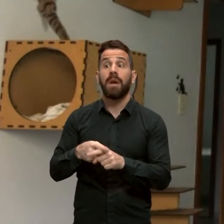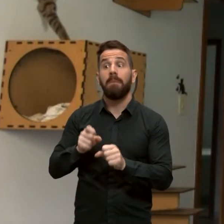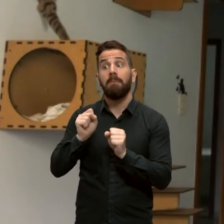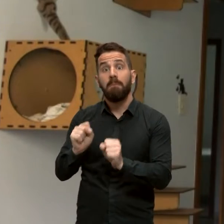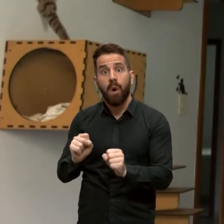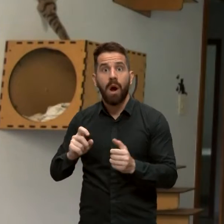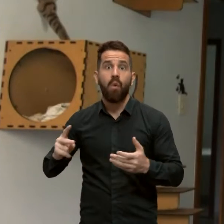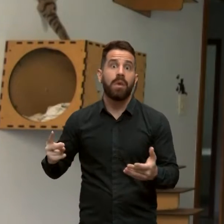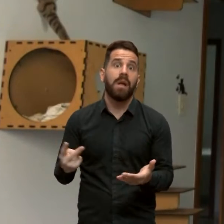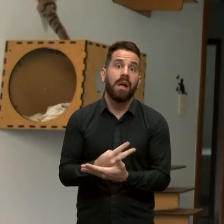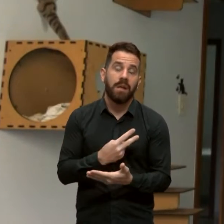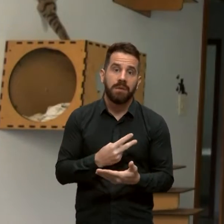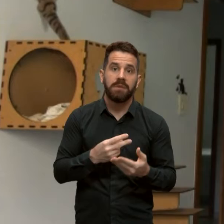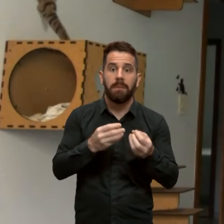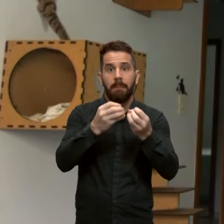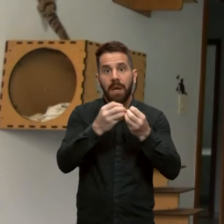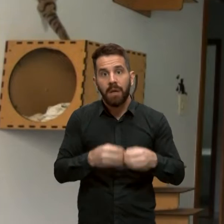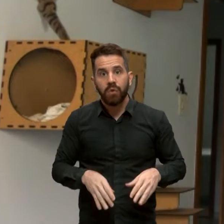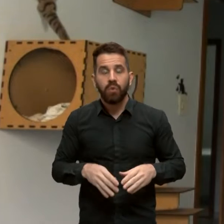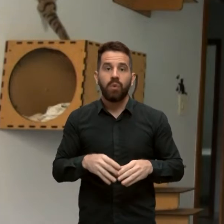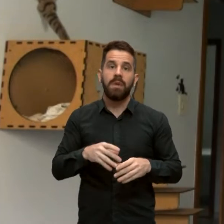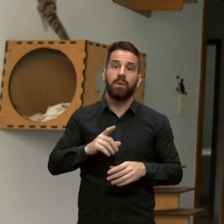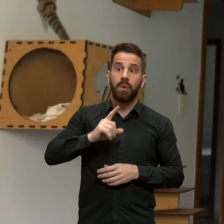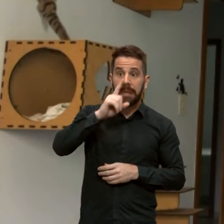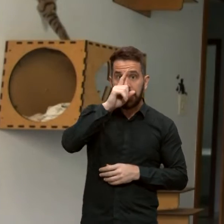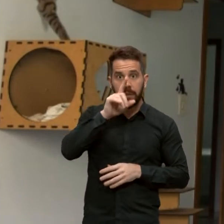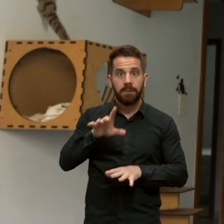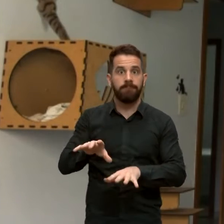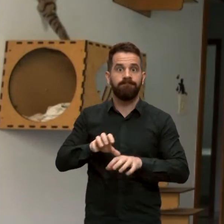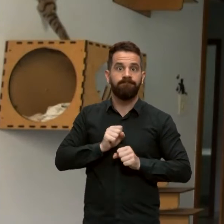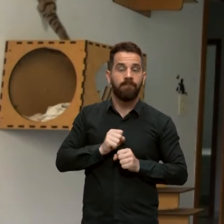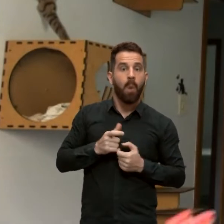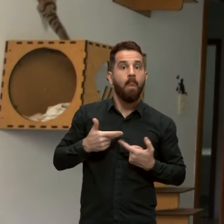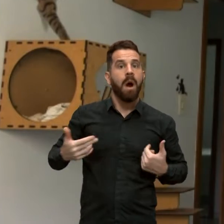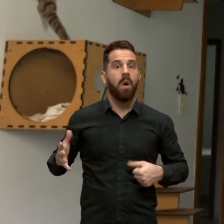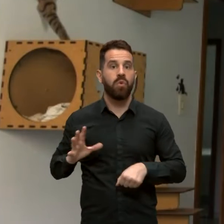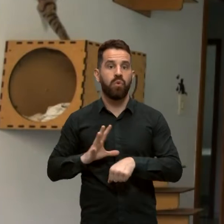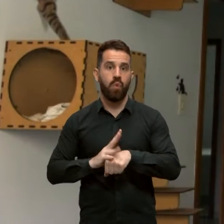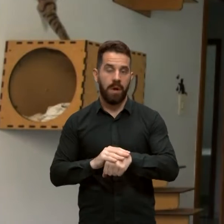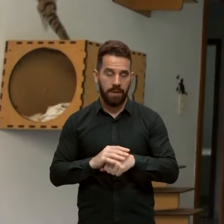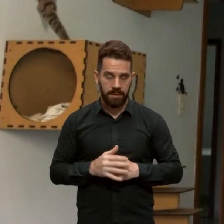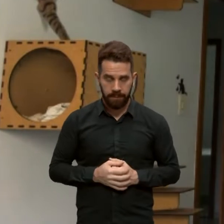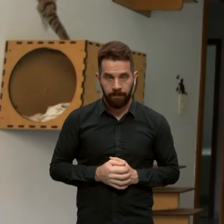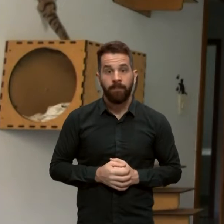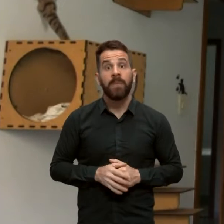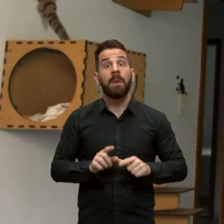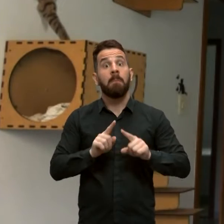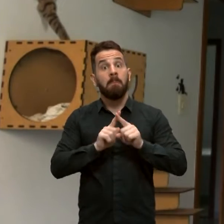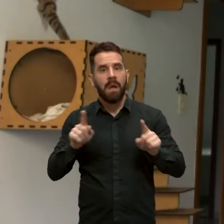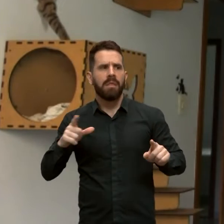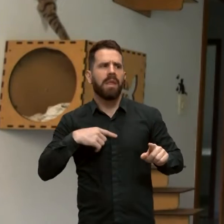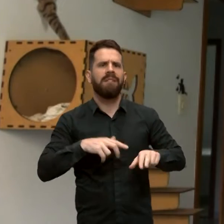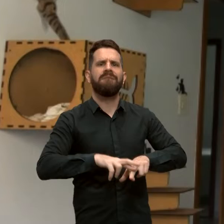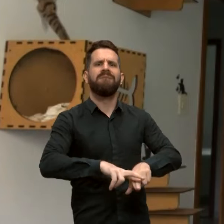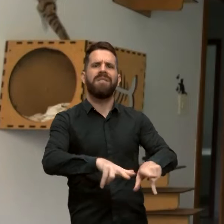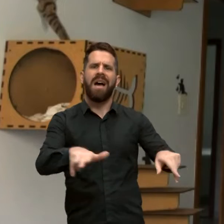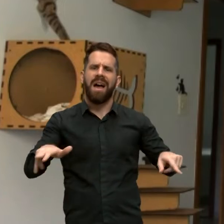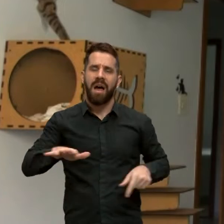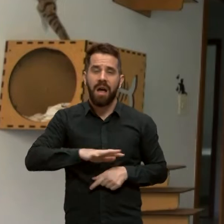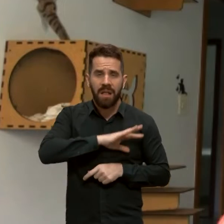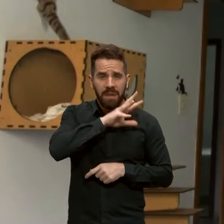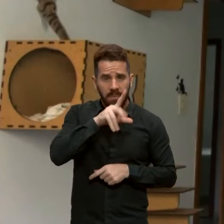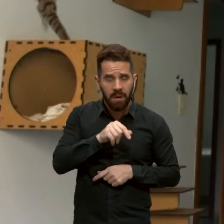gente precisa realmente voltar os olhos para os animais. Infelizmente, a gente tem várias figuras de animais, que são os animais que